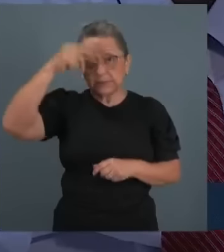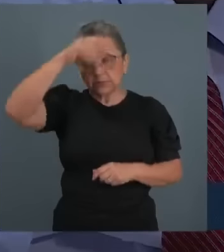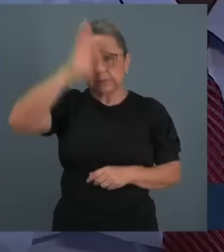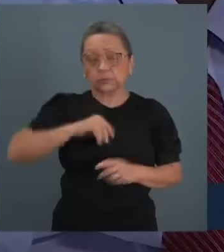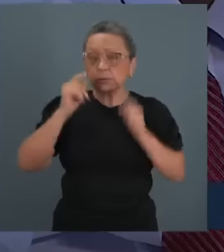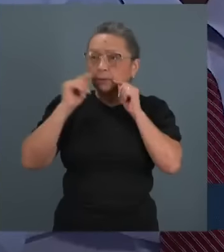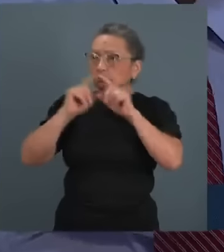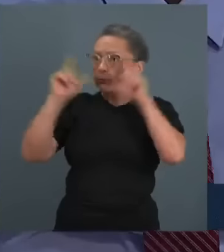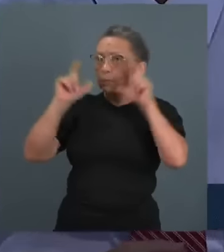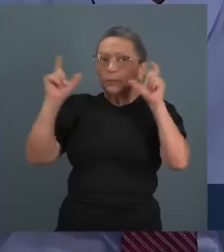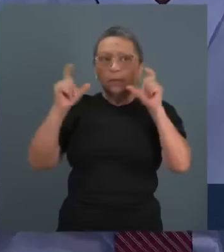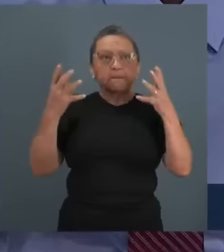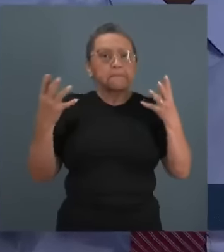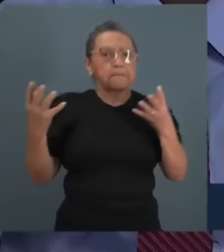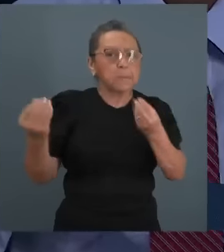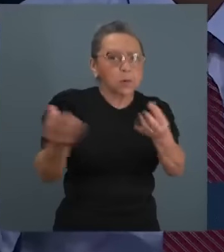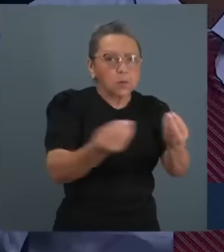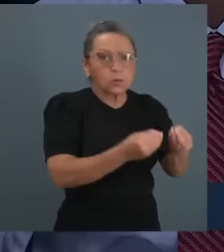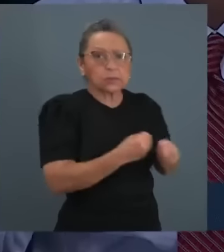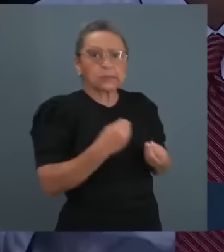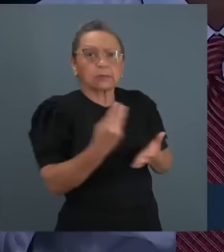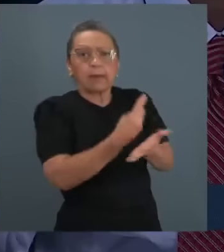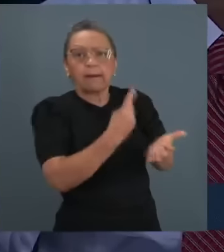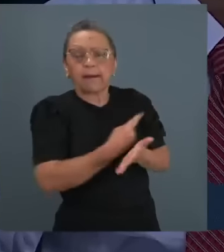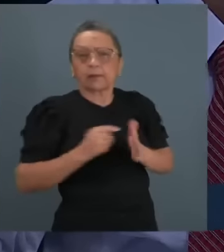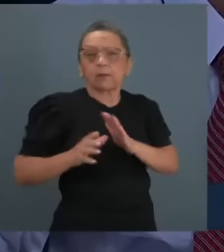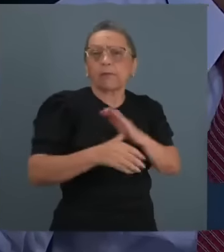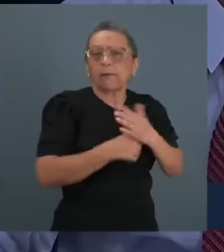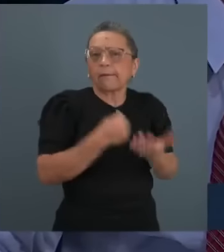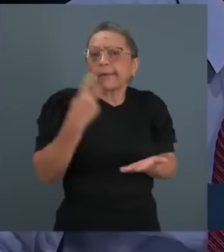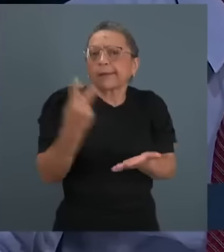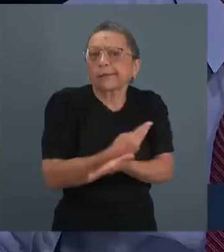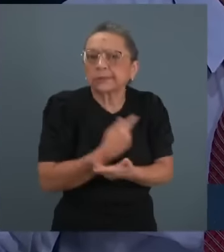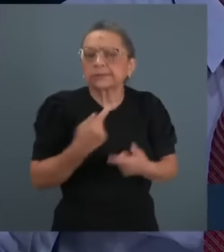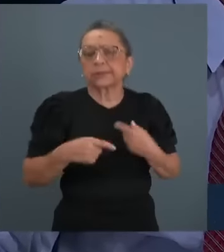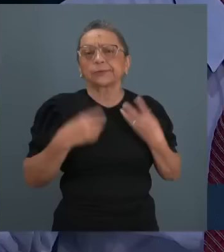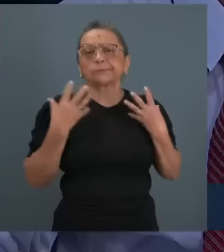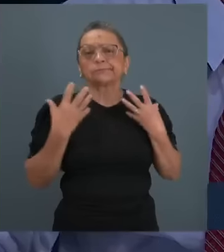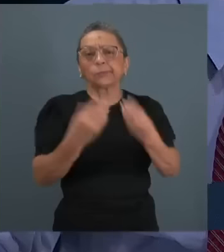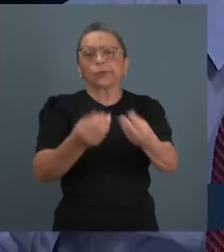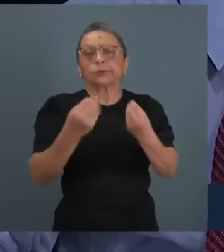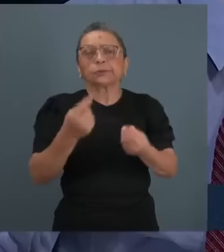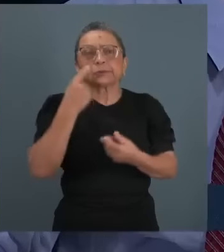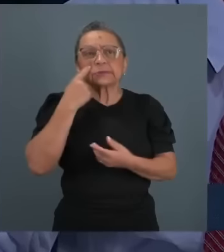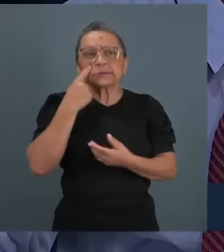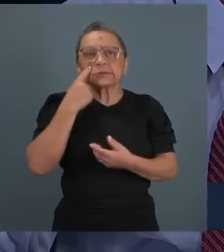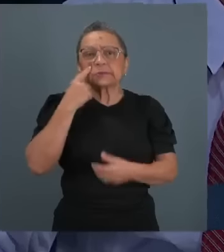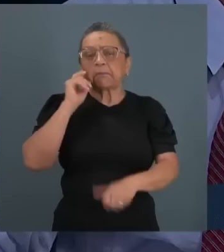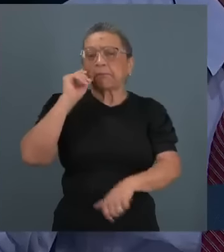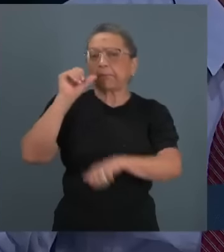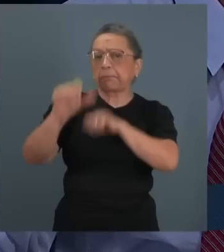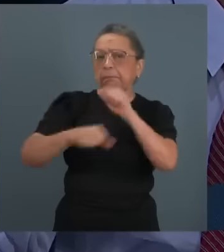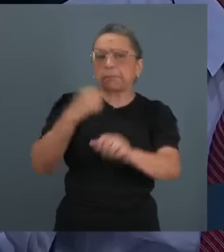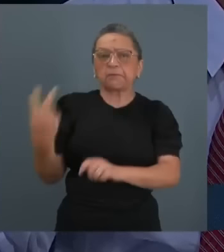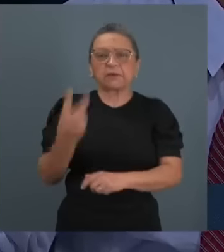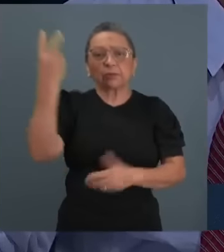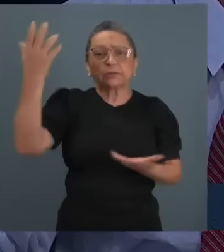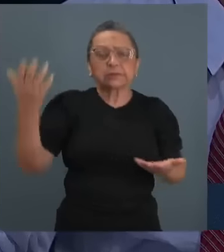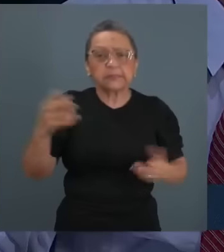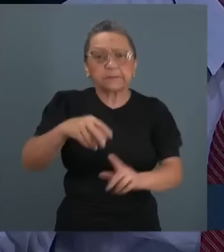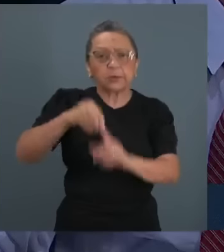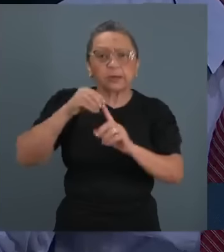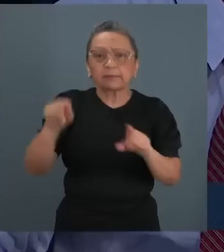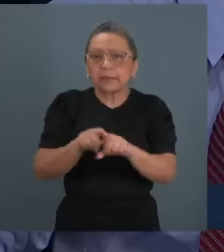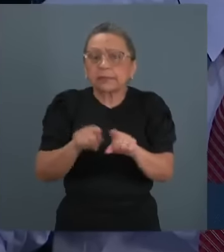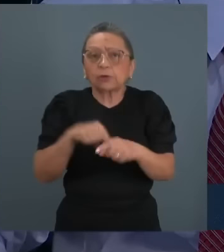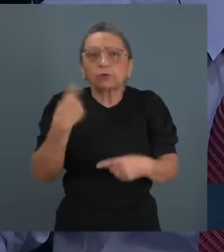com tanta corrupção voltando, com tantos valores e prioridades invertidas. Então,